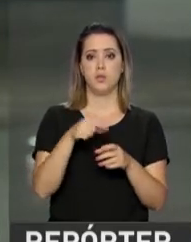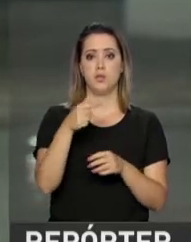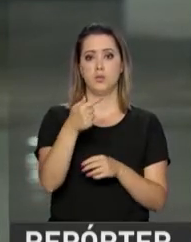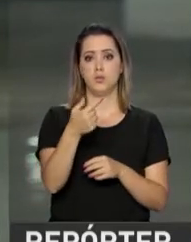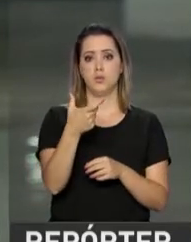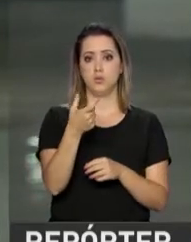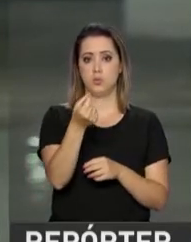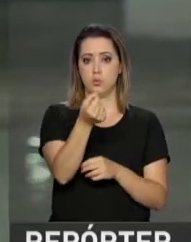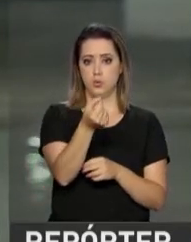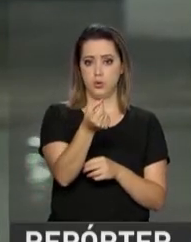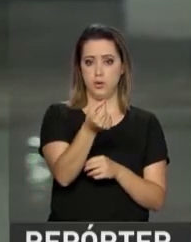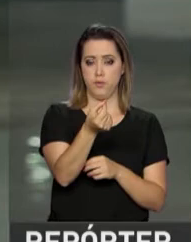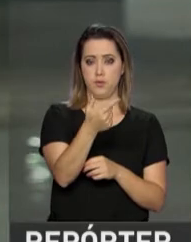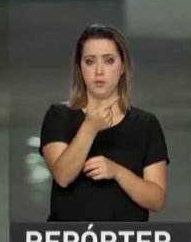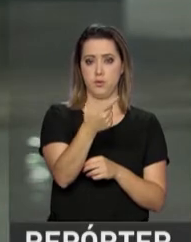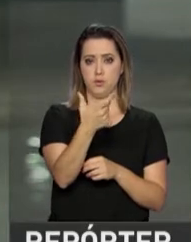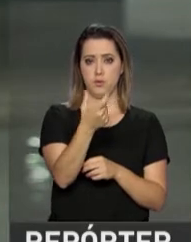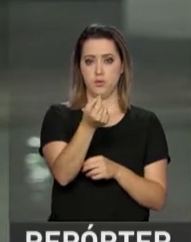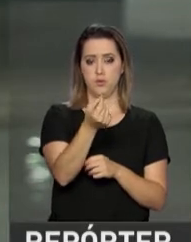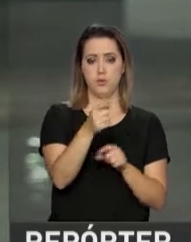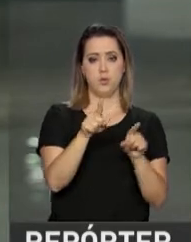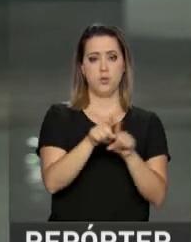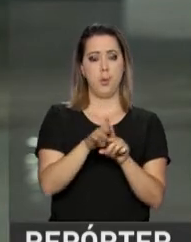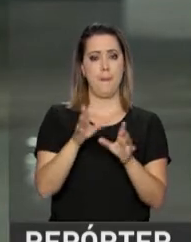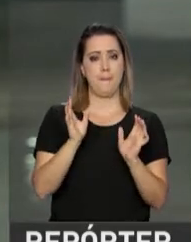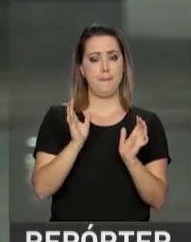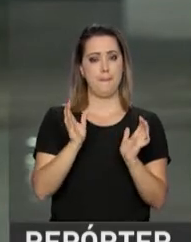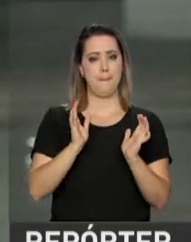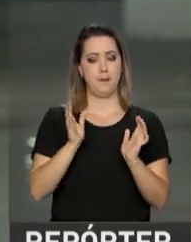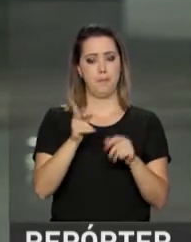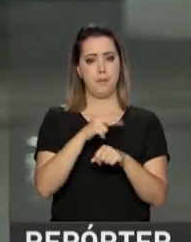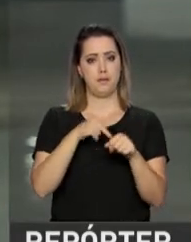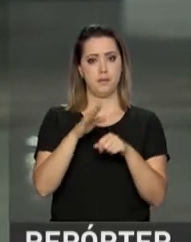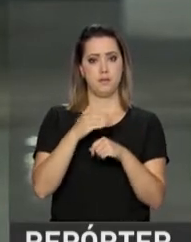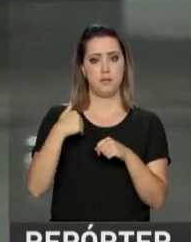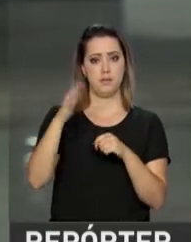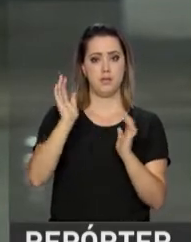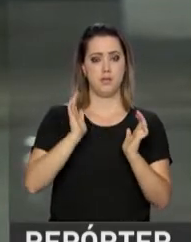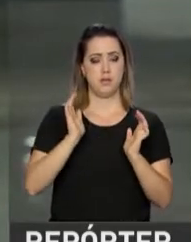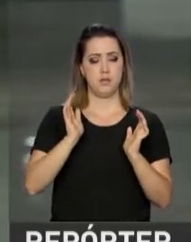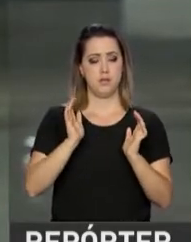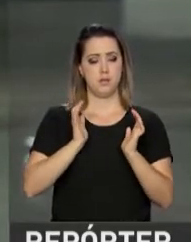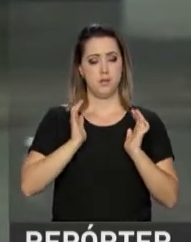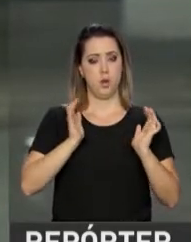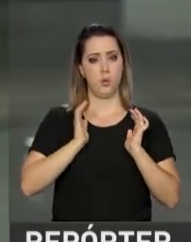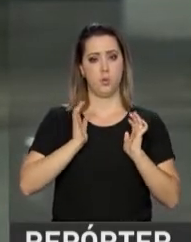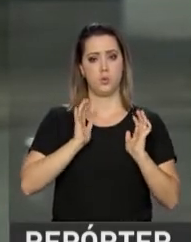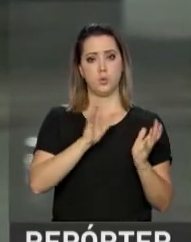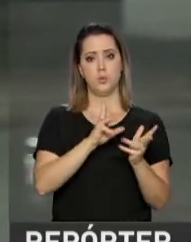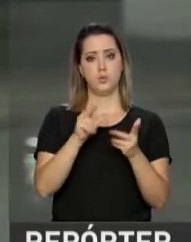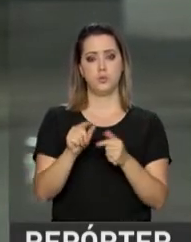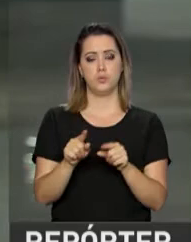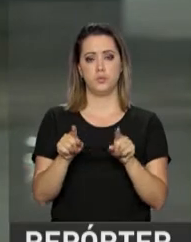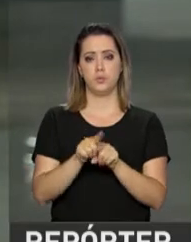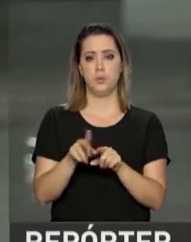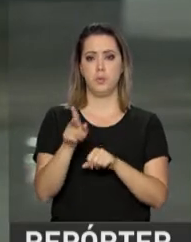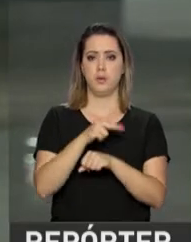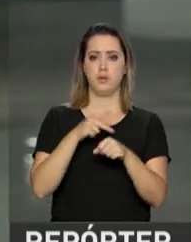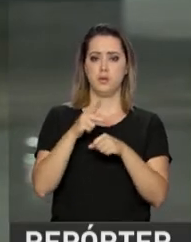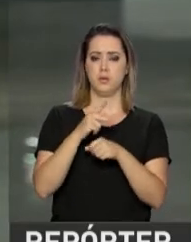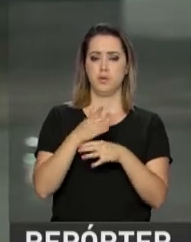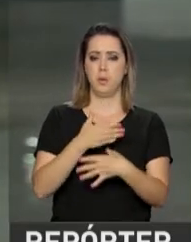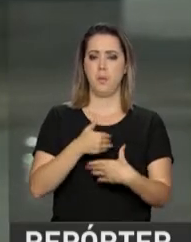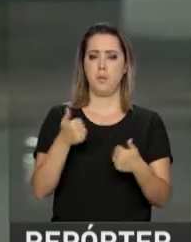o grupo dos 19 países mais ricos do mundo incluindo a união europeia países que têm um nível de desenvolvimento